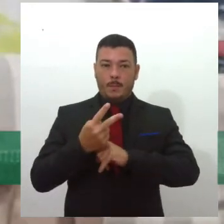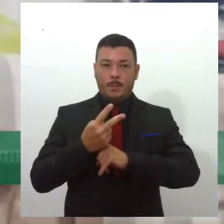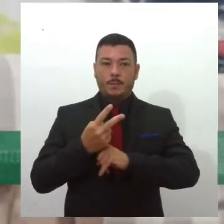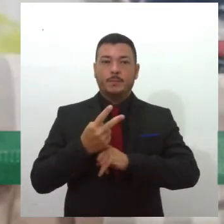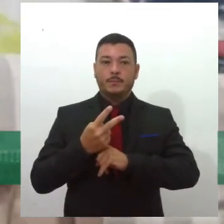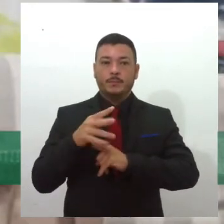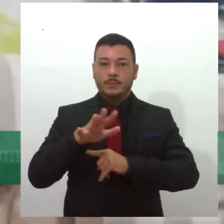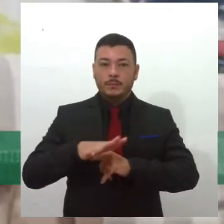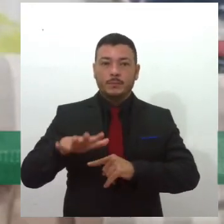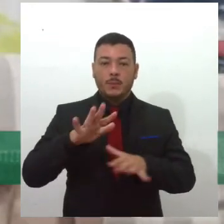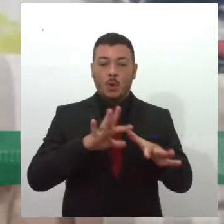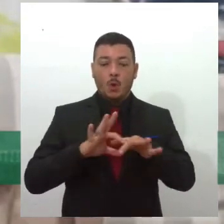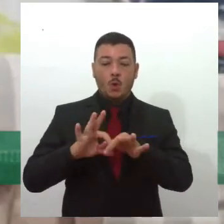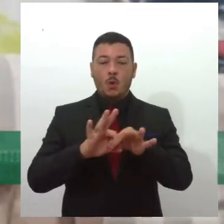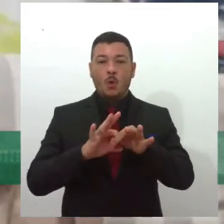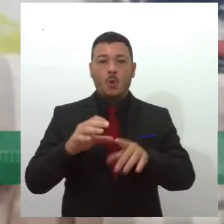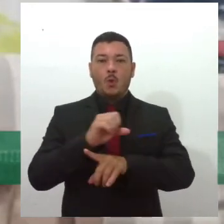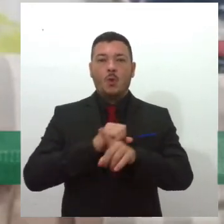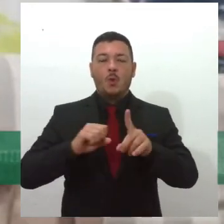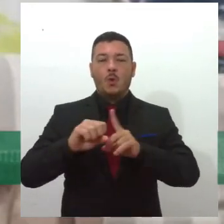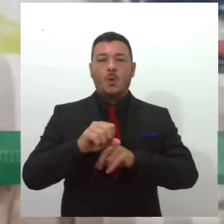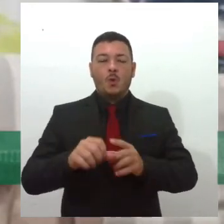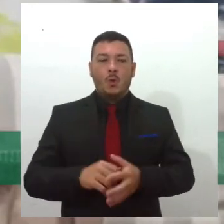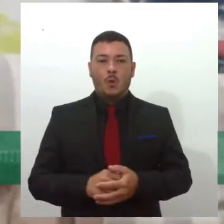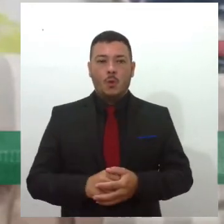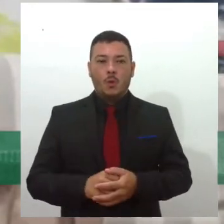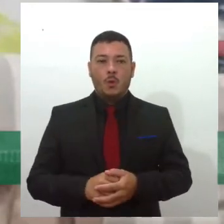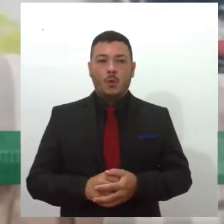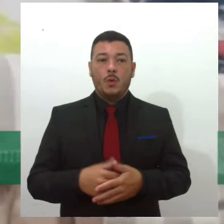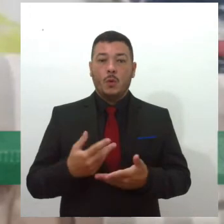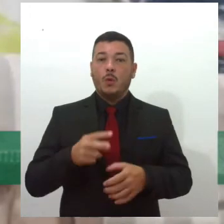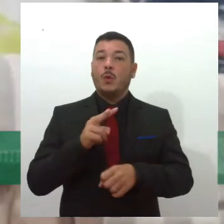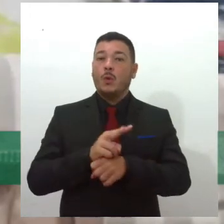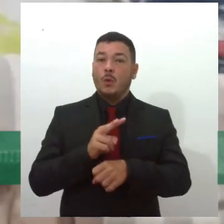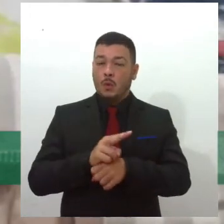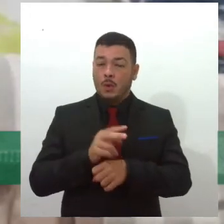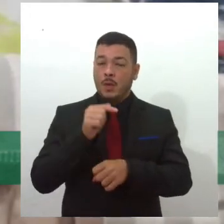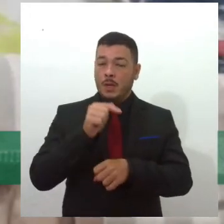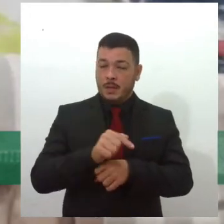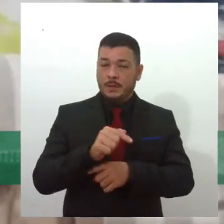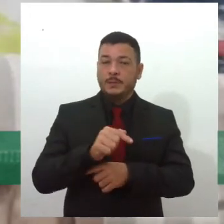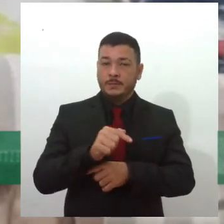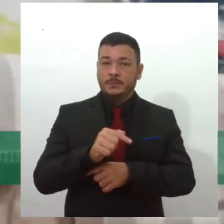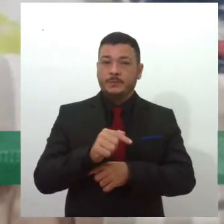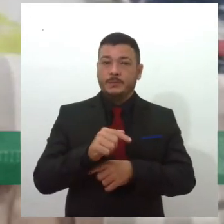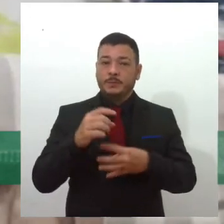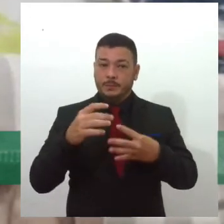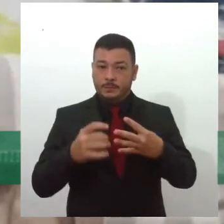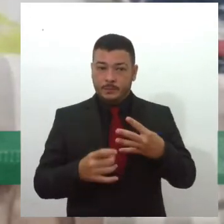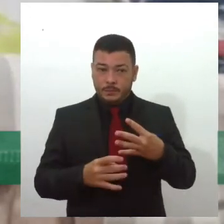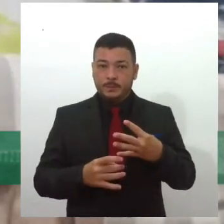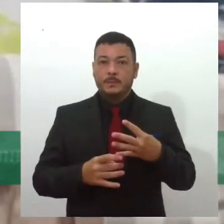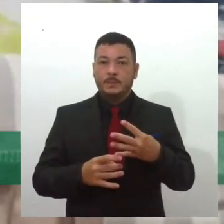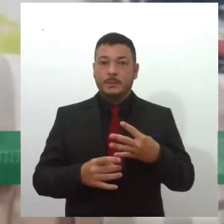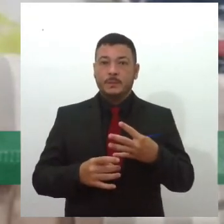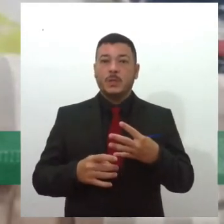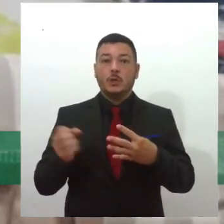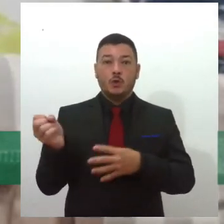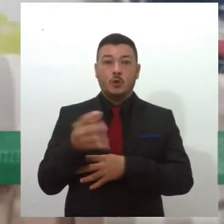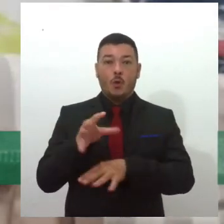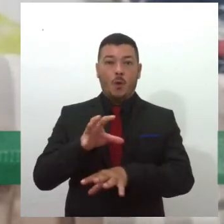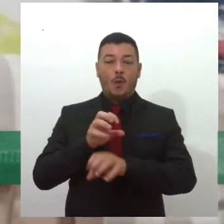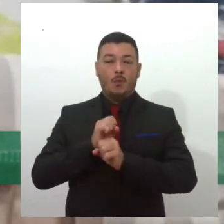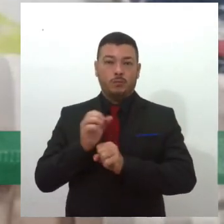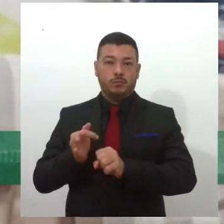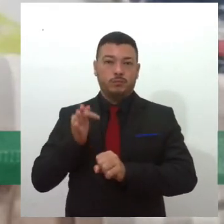proteção coletiva de toda a sociedade. Adotar essas medidas nos protege, né, de surgir novas variantes, além de